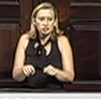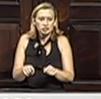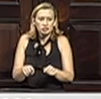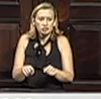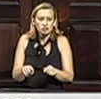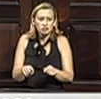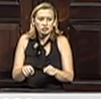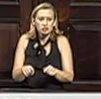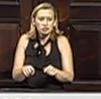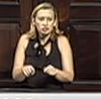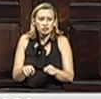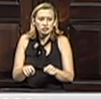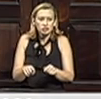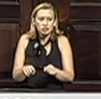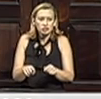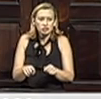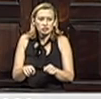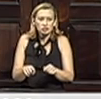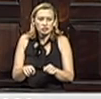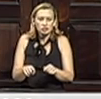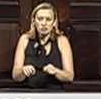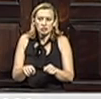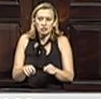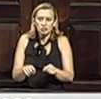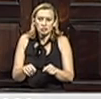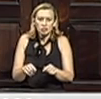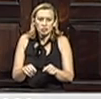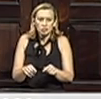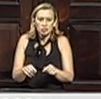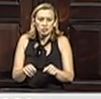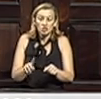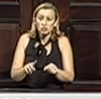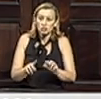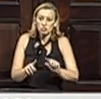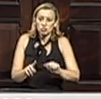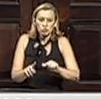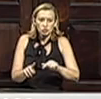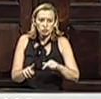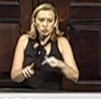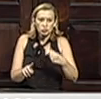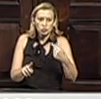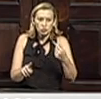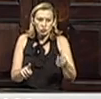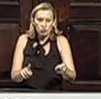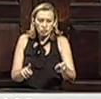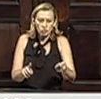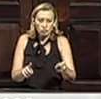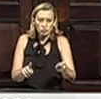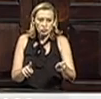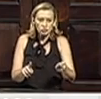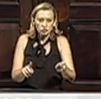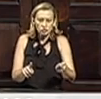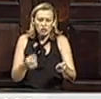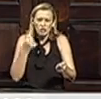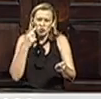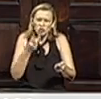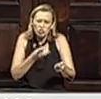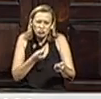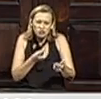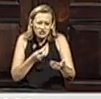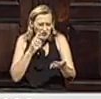uma espécie de um retrocesso. Nós já incluímos na outra faixa. Eu estou querendo achar aqui a